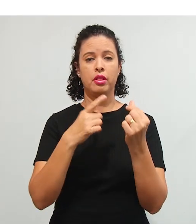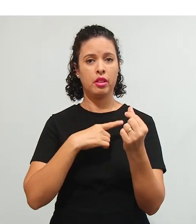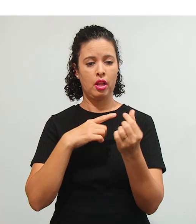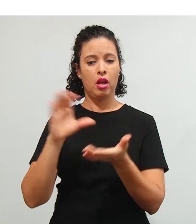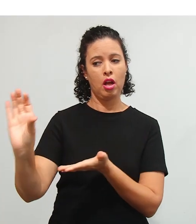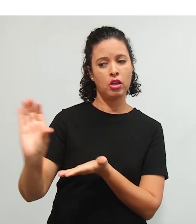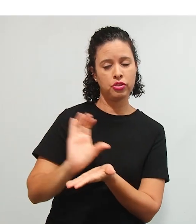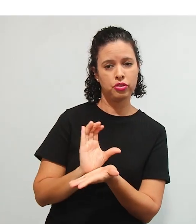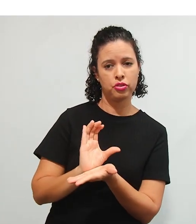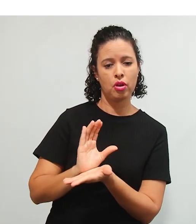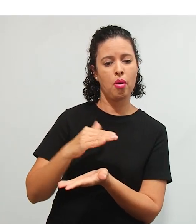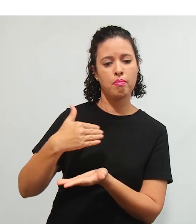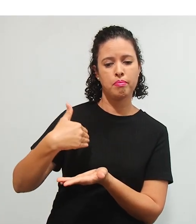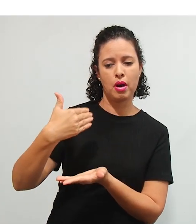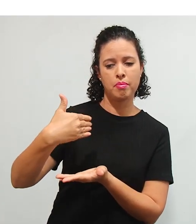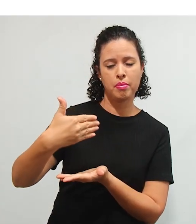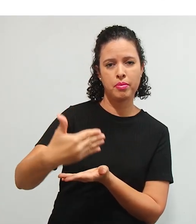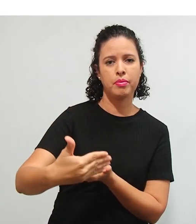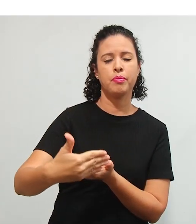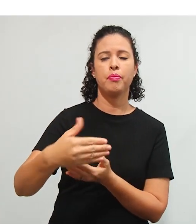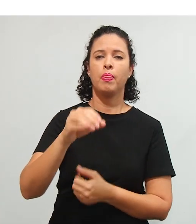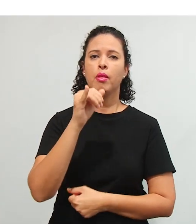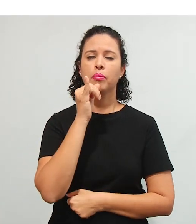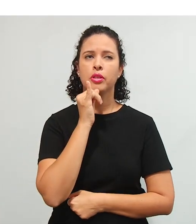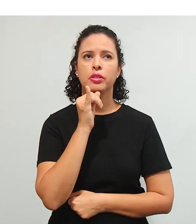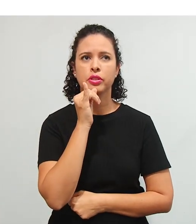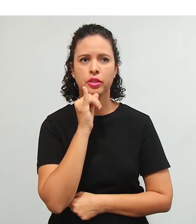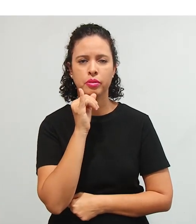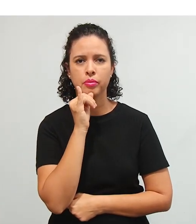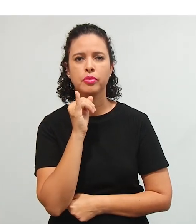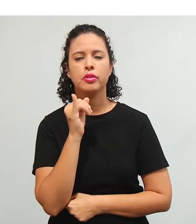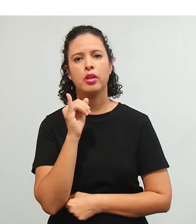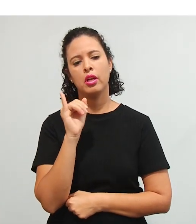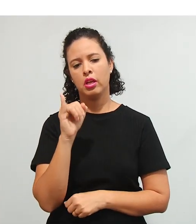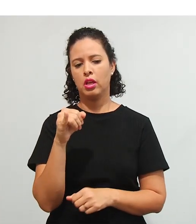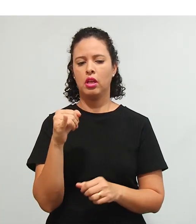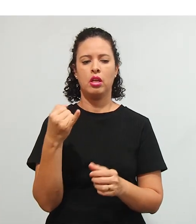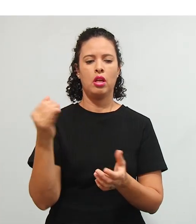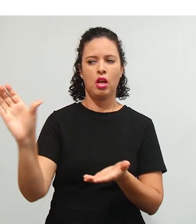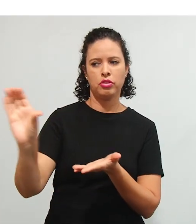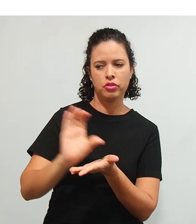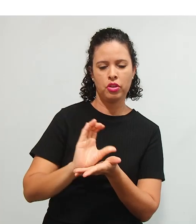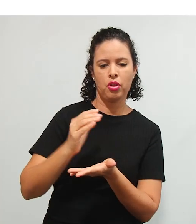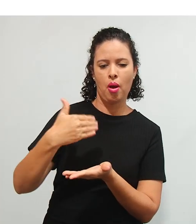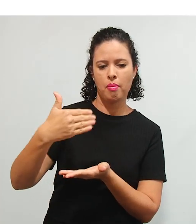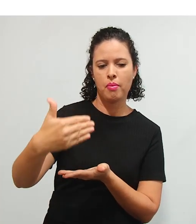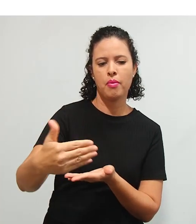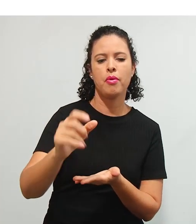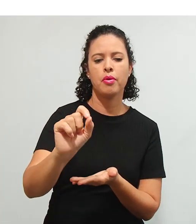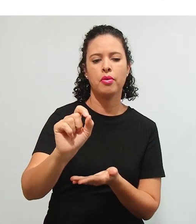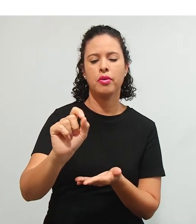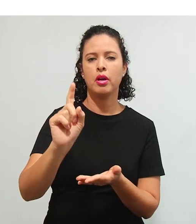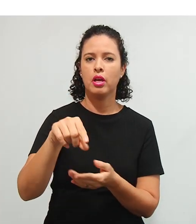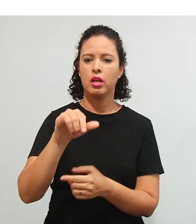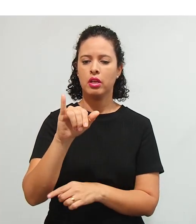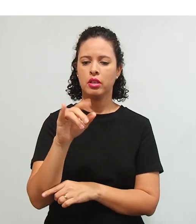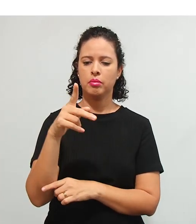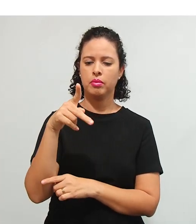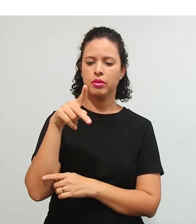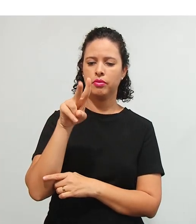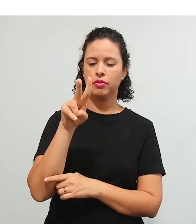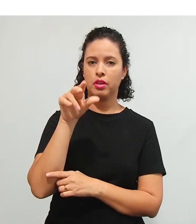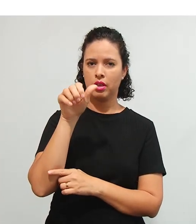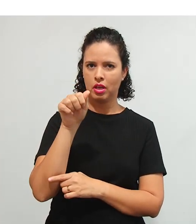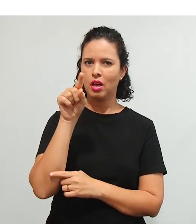receitas correntes. Então, exemplo, professora, de receitas correntes. O IPVA é